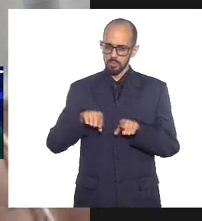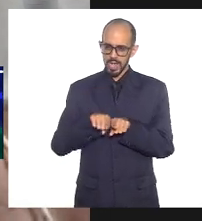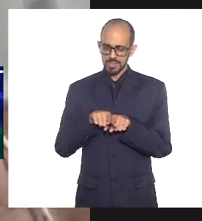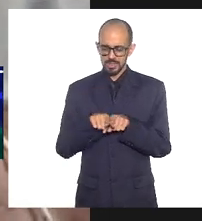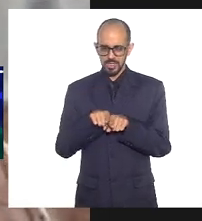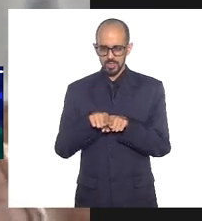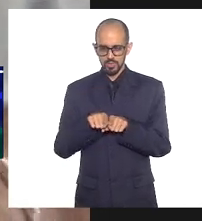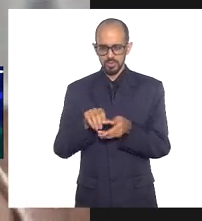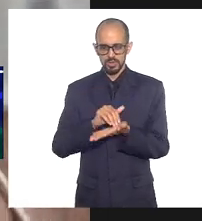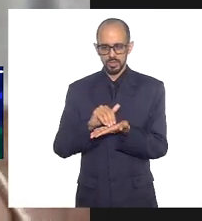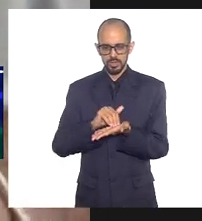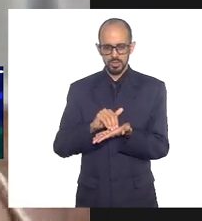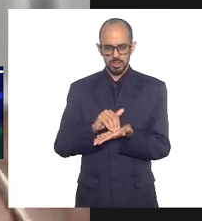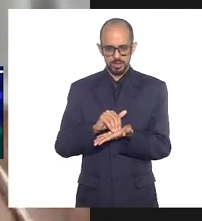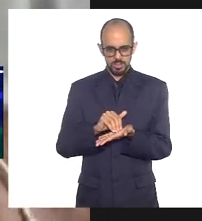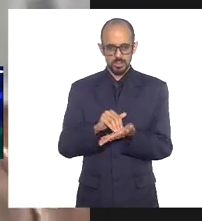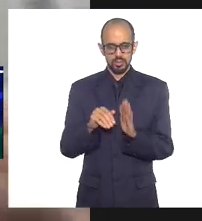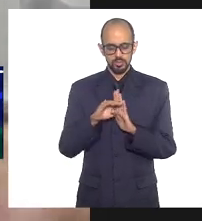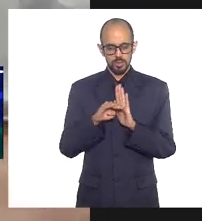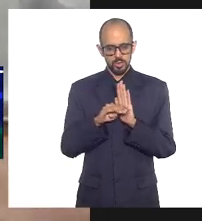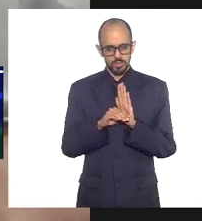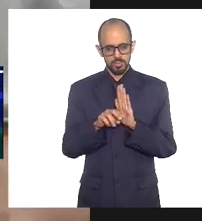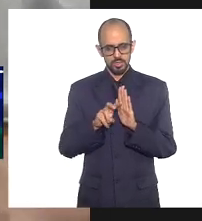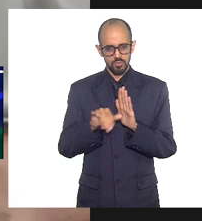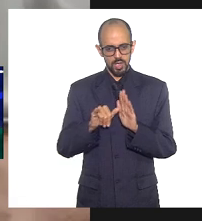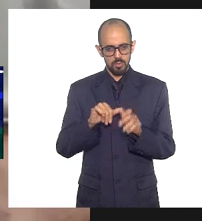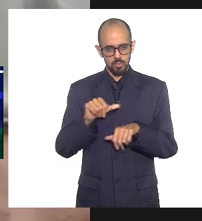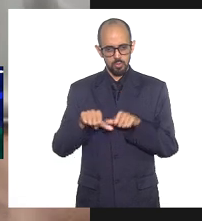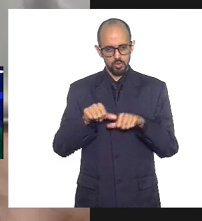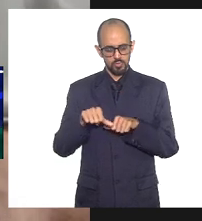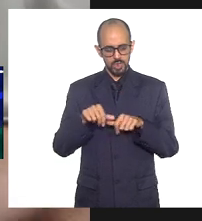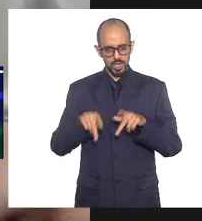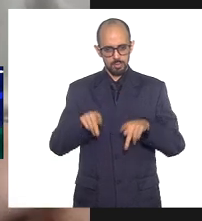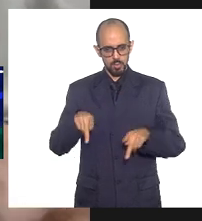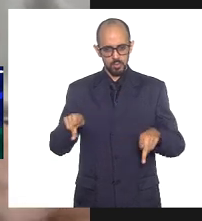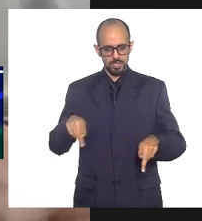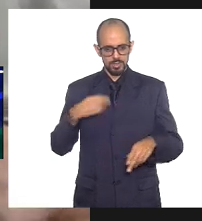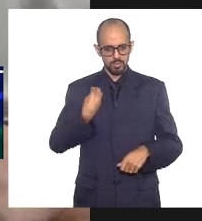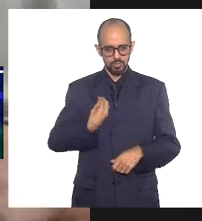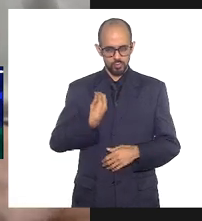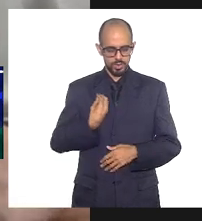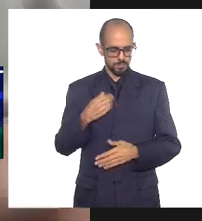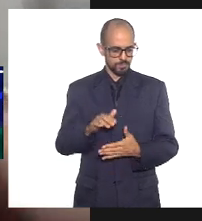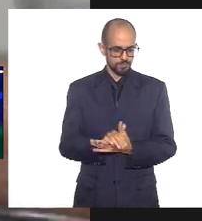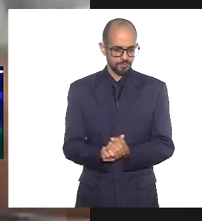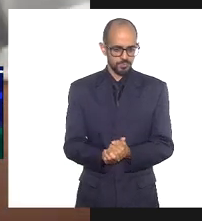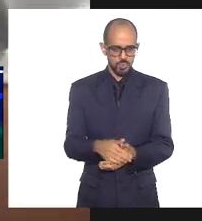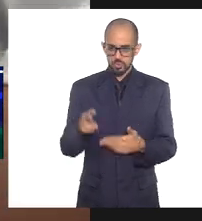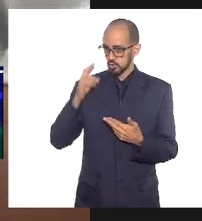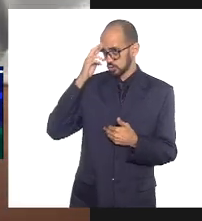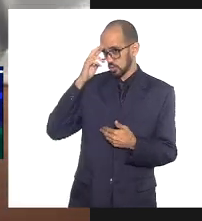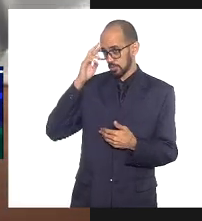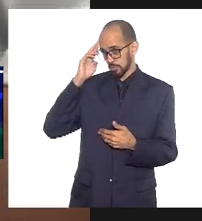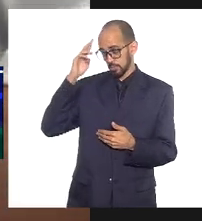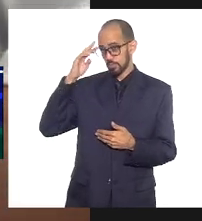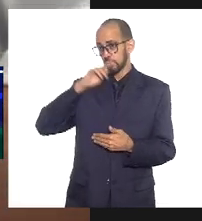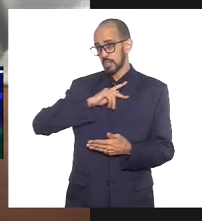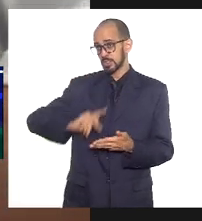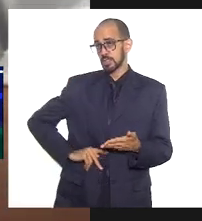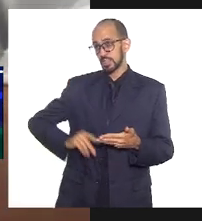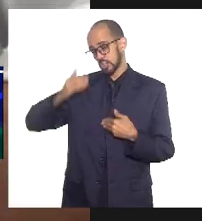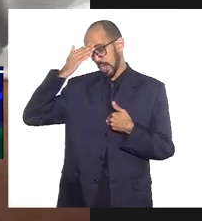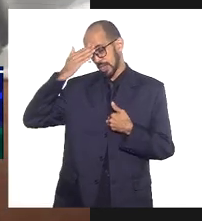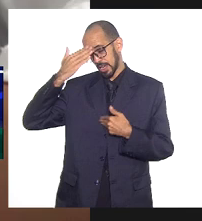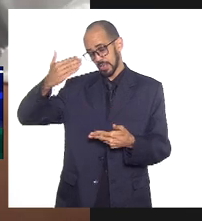implementação de programas que vão fazer diferença na vida do cidadão fluminense senhor presidente agradeço a oportunidade